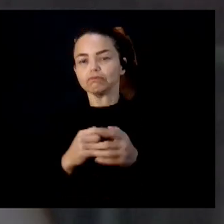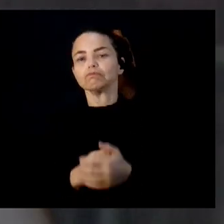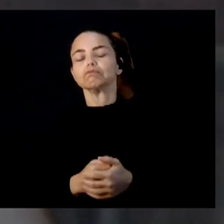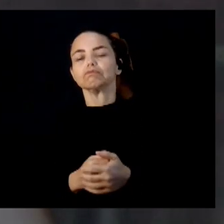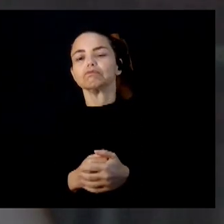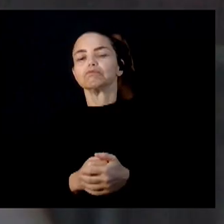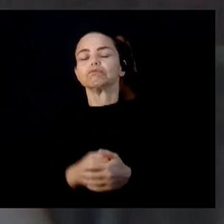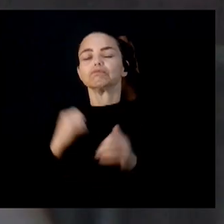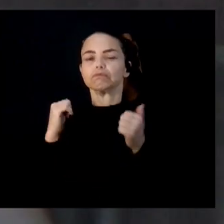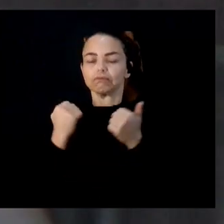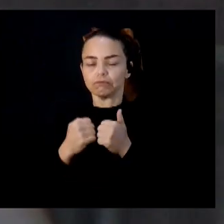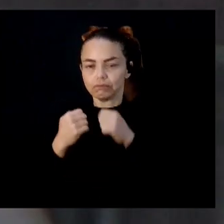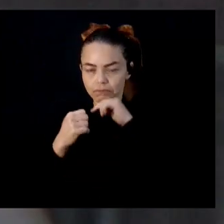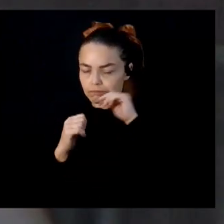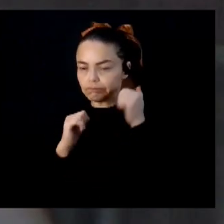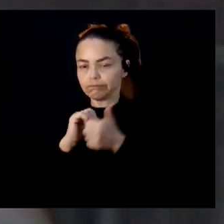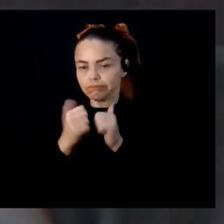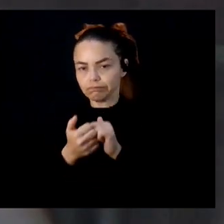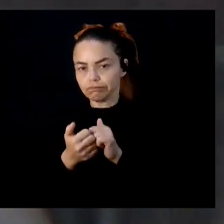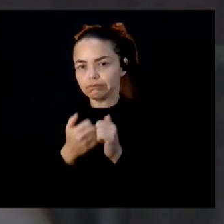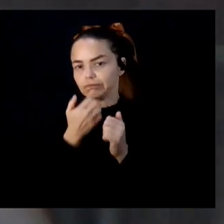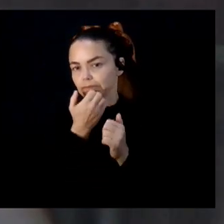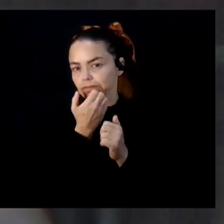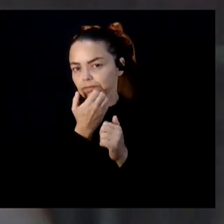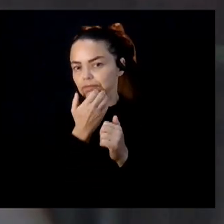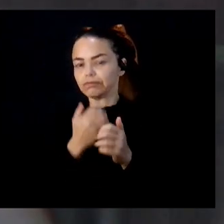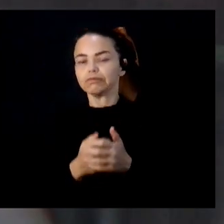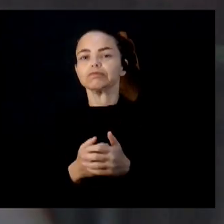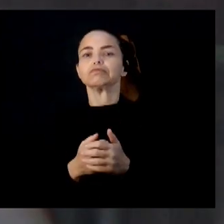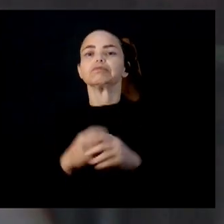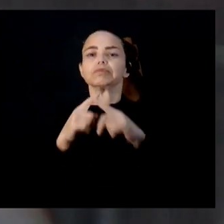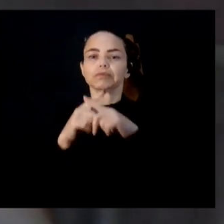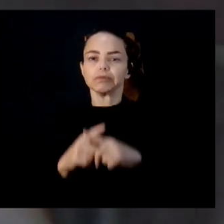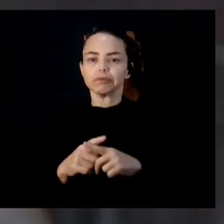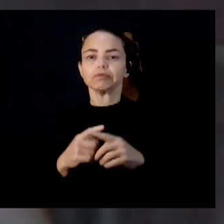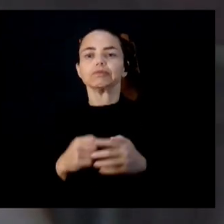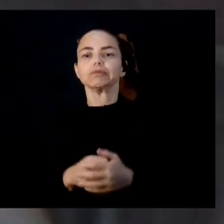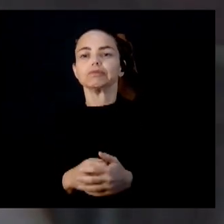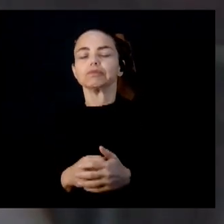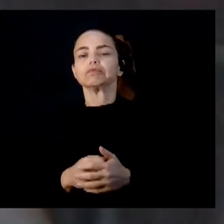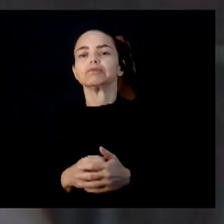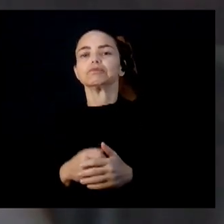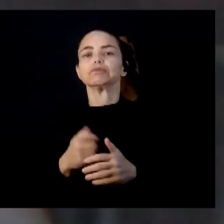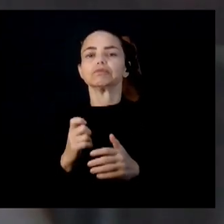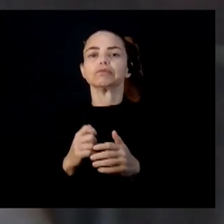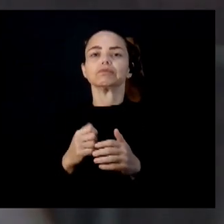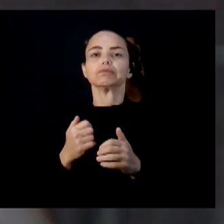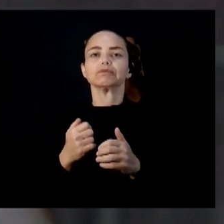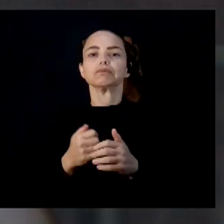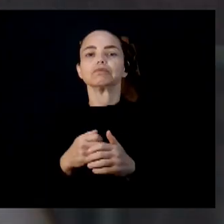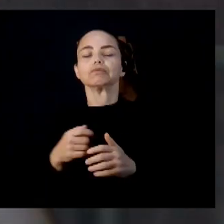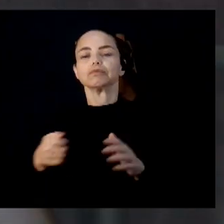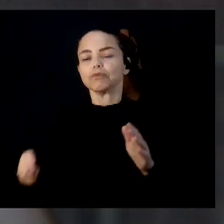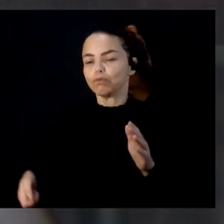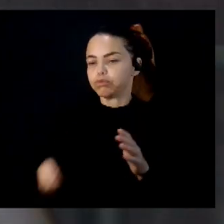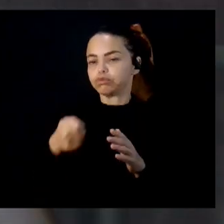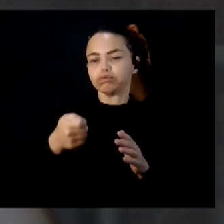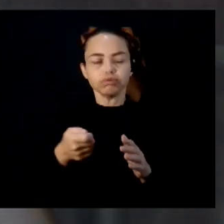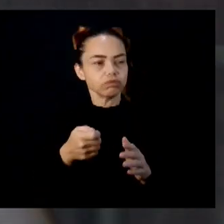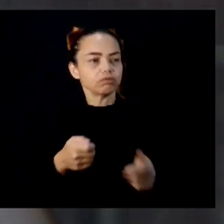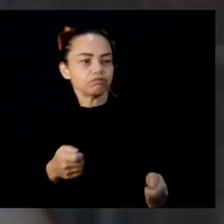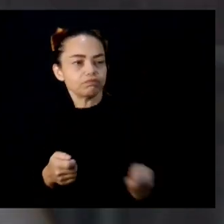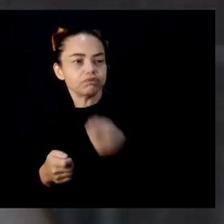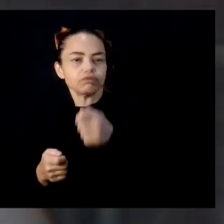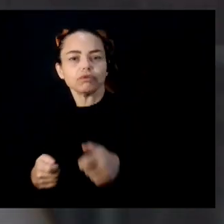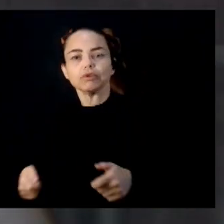esporte, principalmente esportes que envolvam competição, por exemplo, jogar o tênis, esportes que